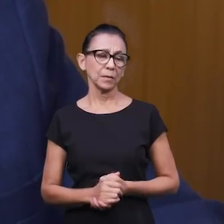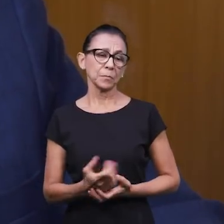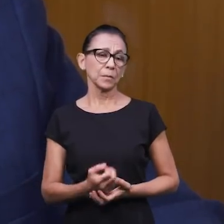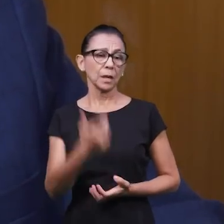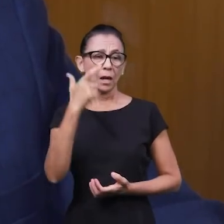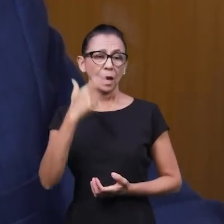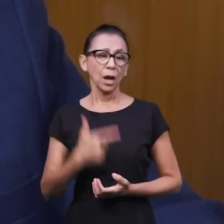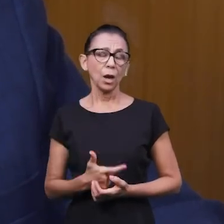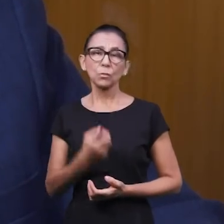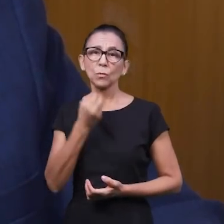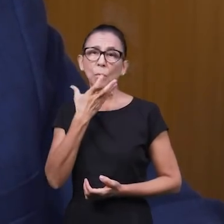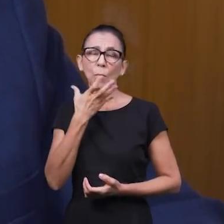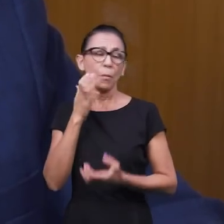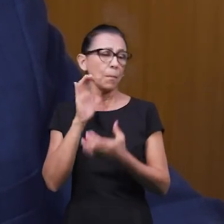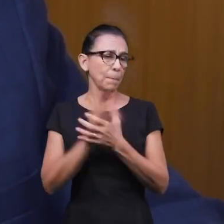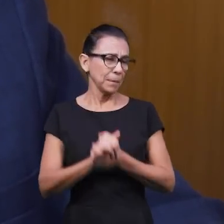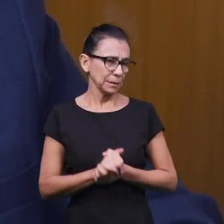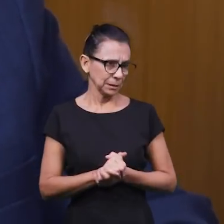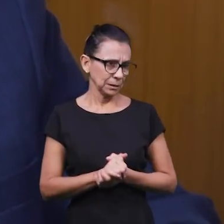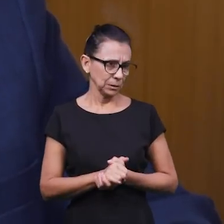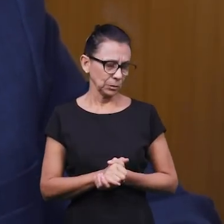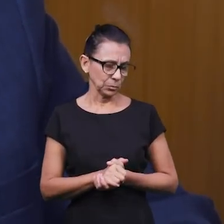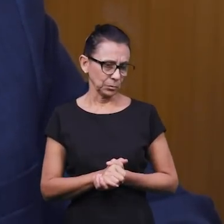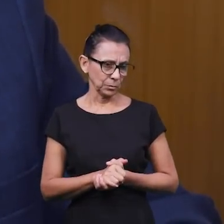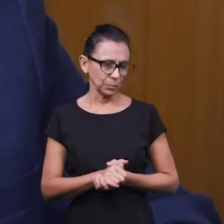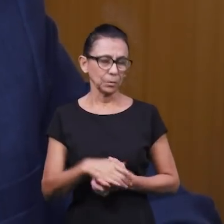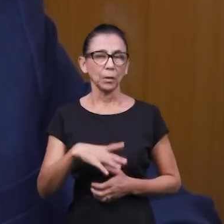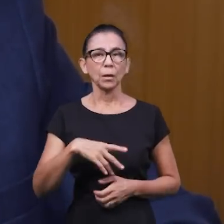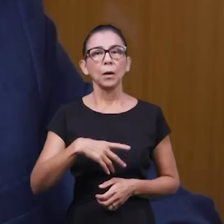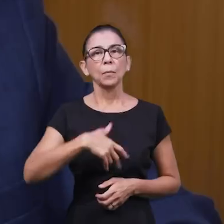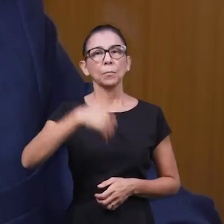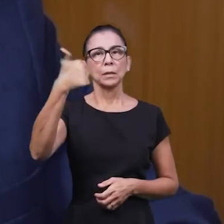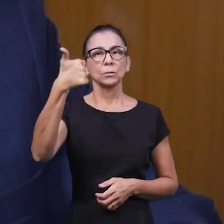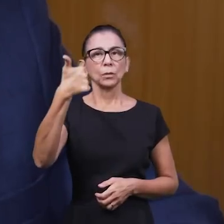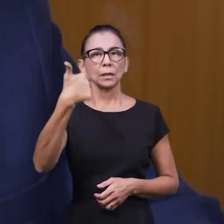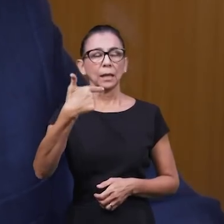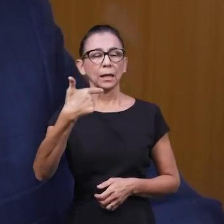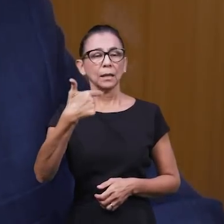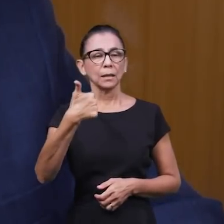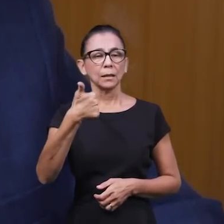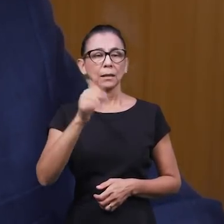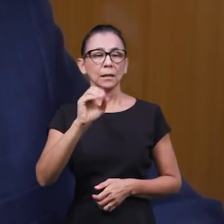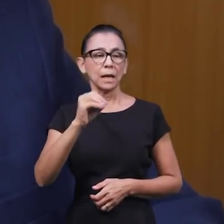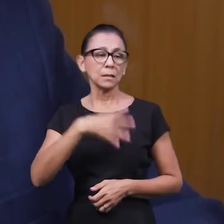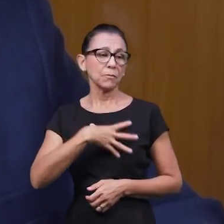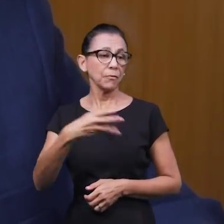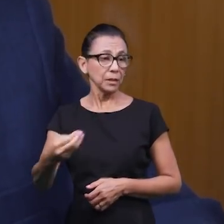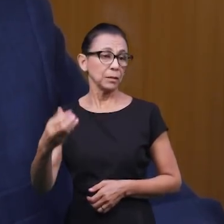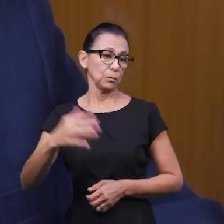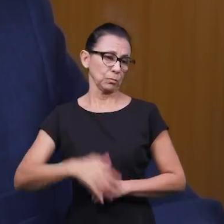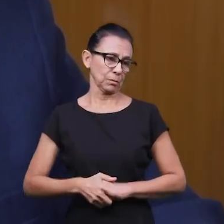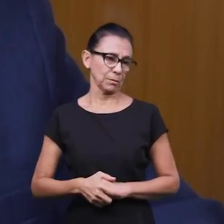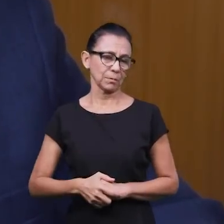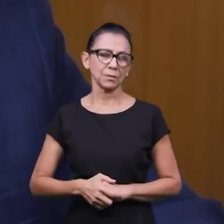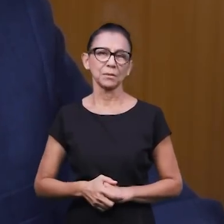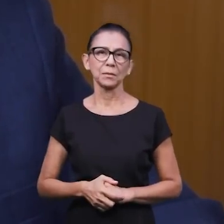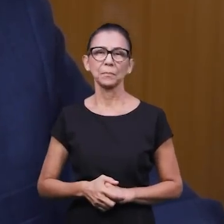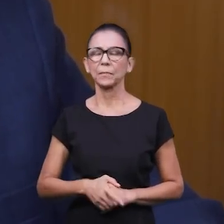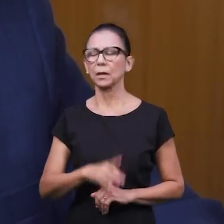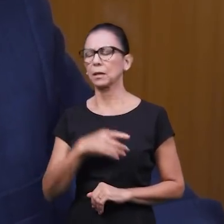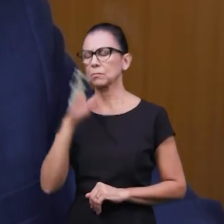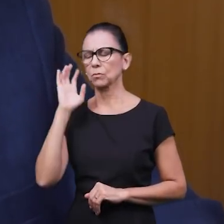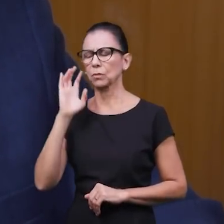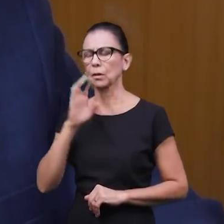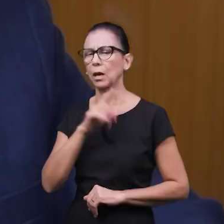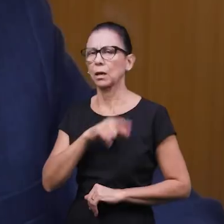né? Acha o bom, mas na verdade a mulher não satisfaz o que a mulher precisa, né? Então aqui o texto diz que ela meditou na sua